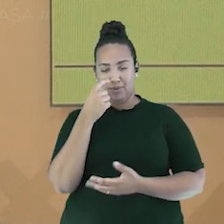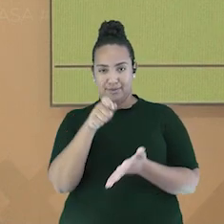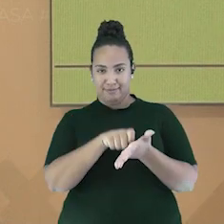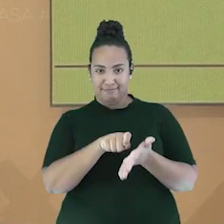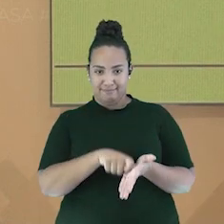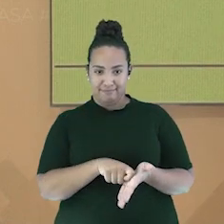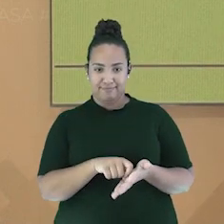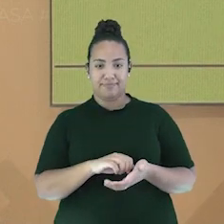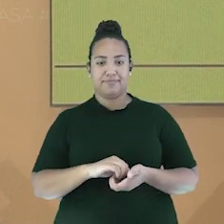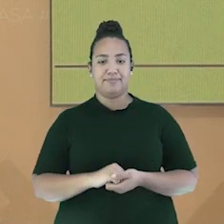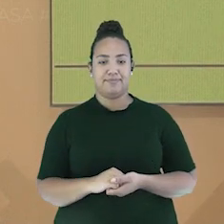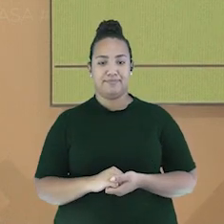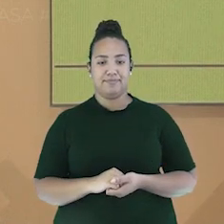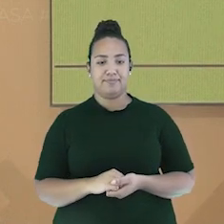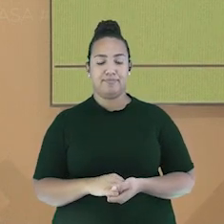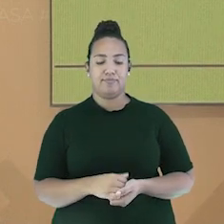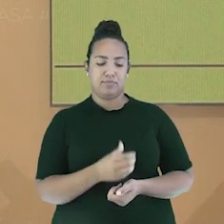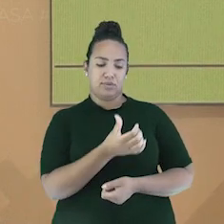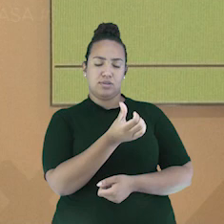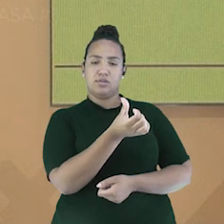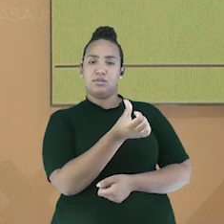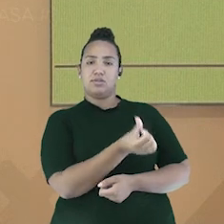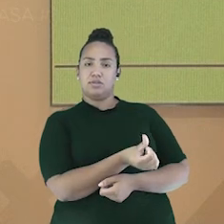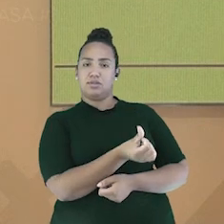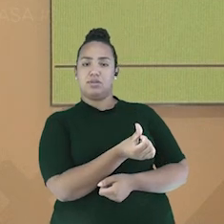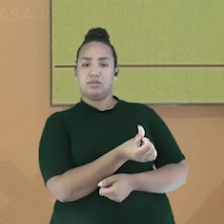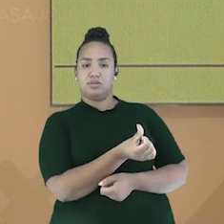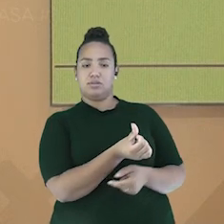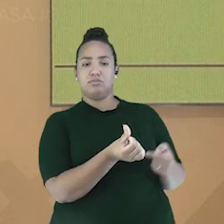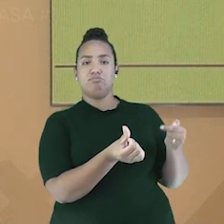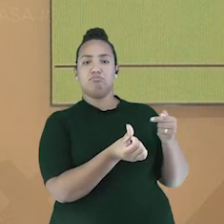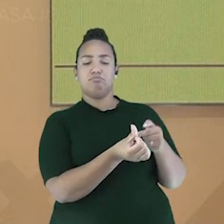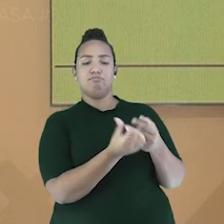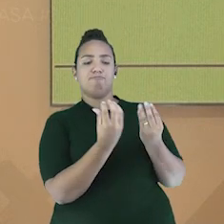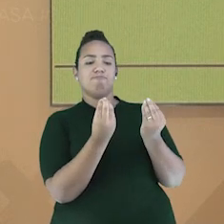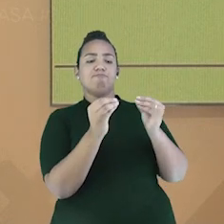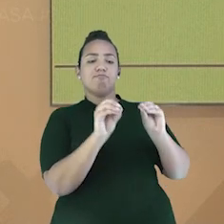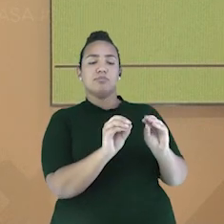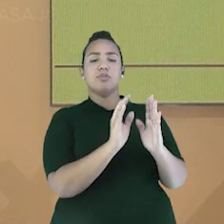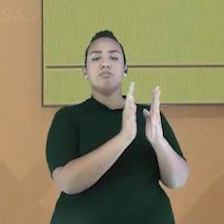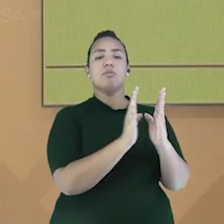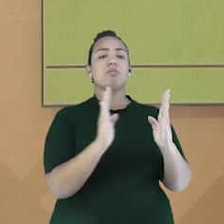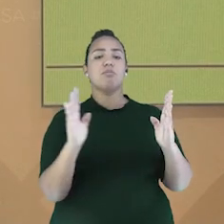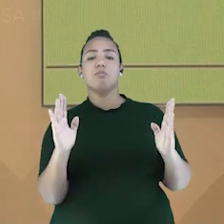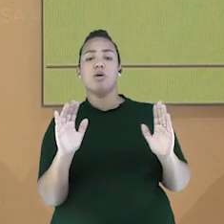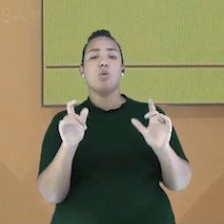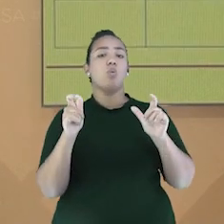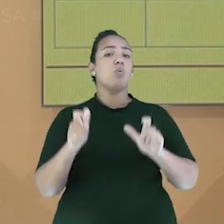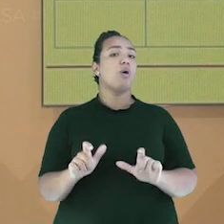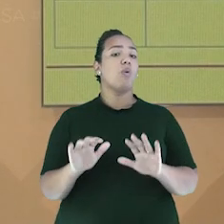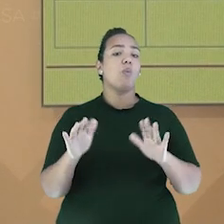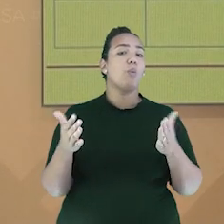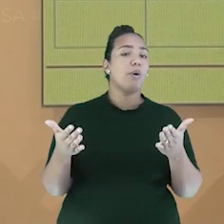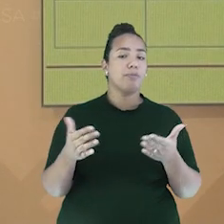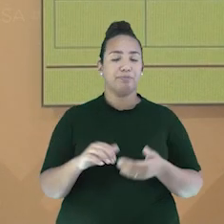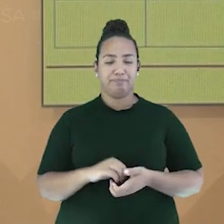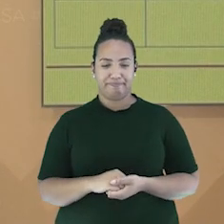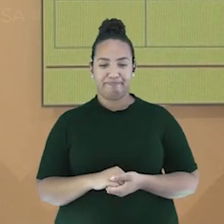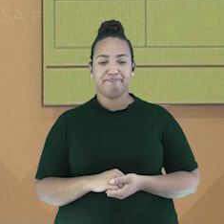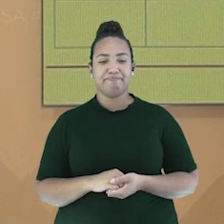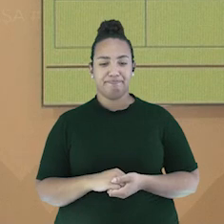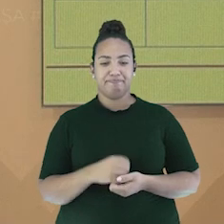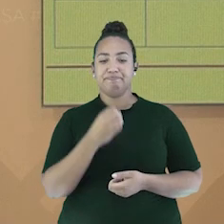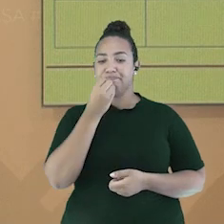e esse algarismo 6 vai ser posicionado em que lugar muito bem ele vai